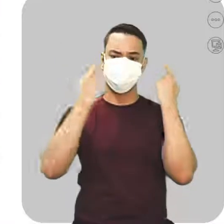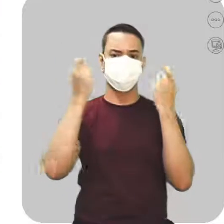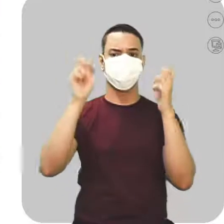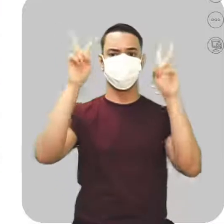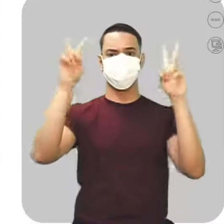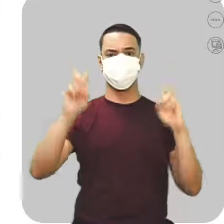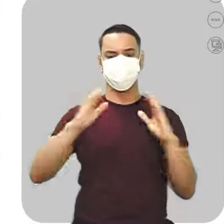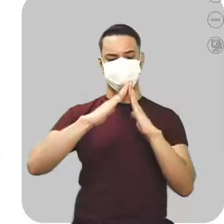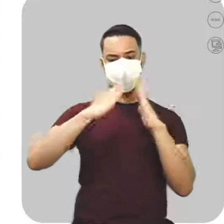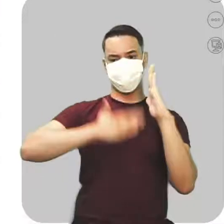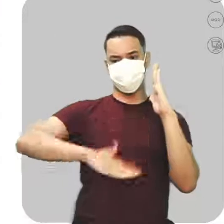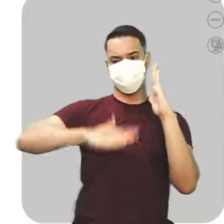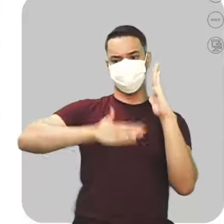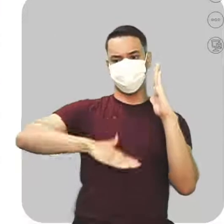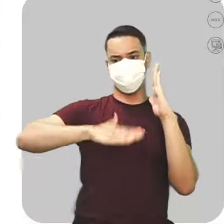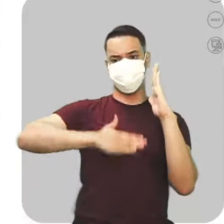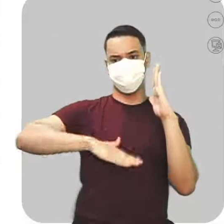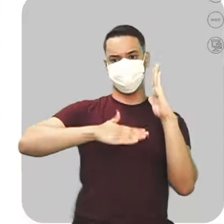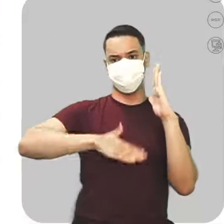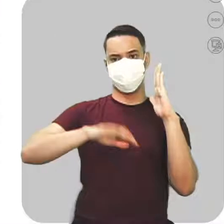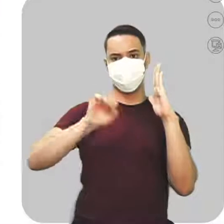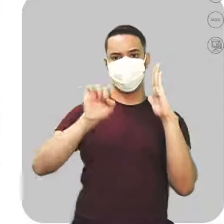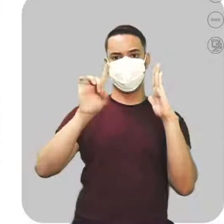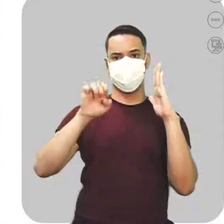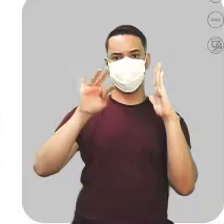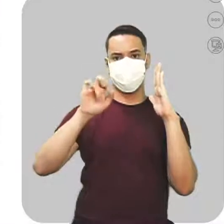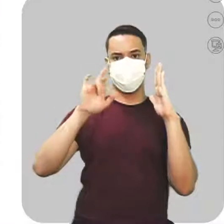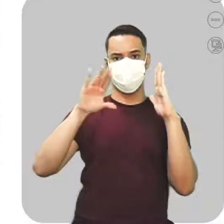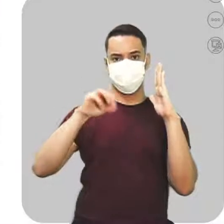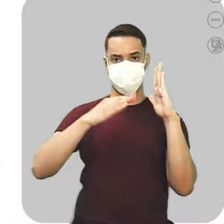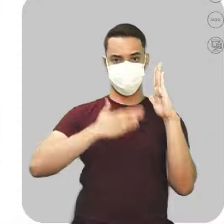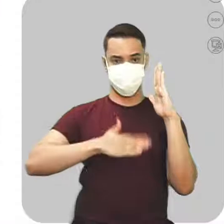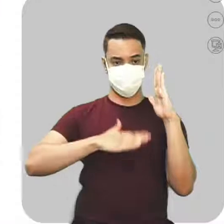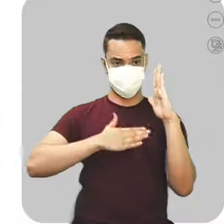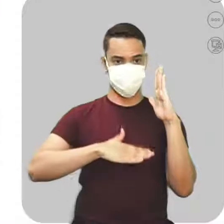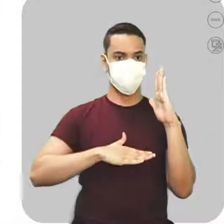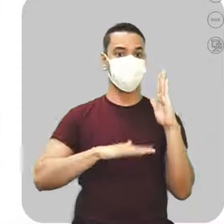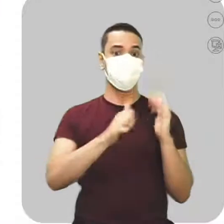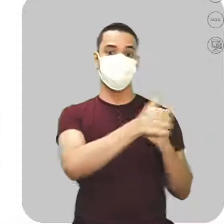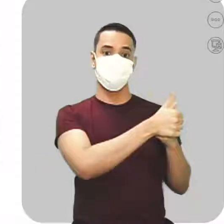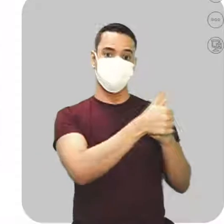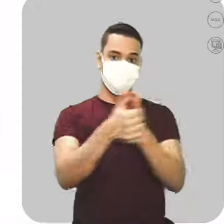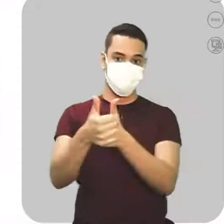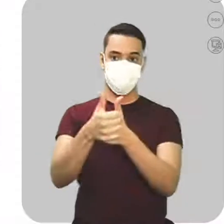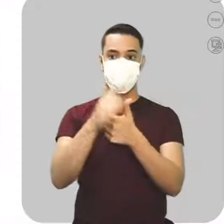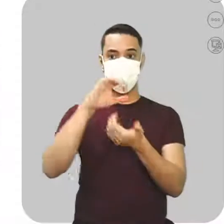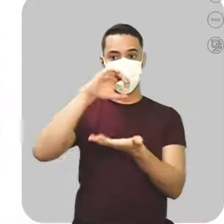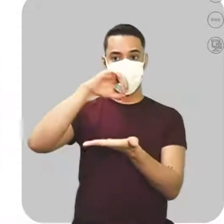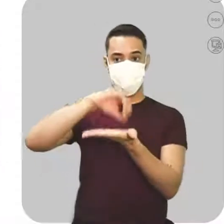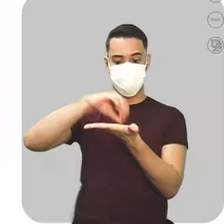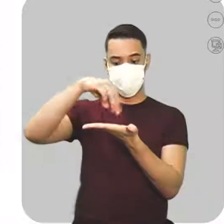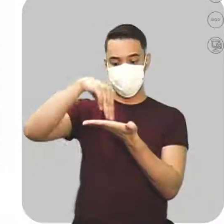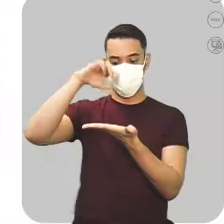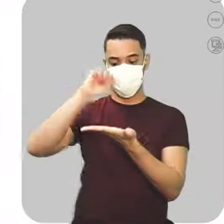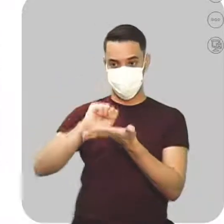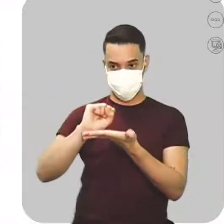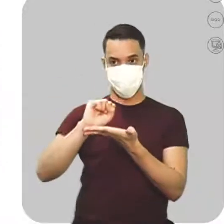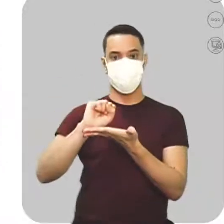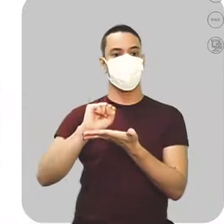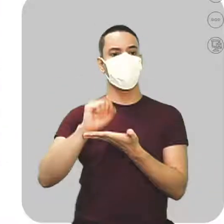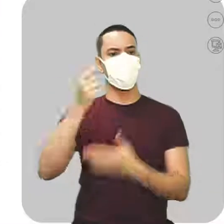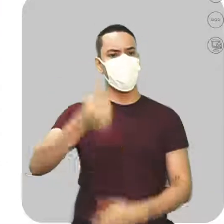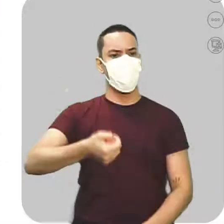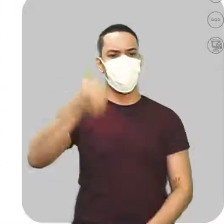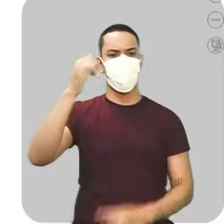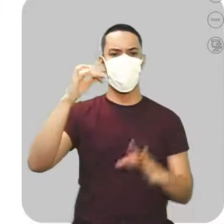com o sedentarismo? De acordo com a Organização Mundial da Saúde, OMS,